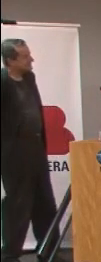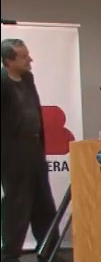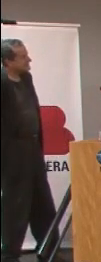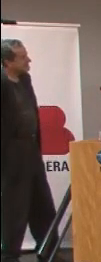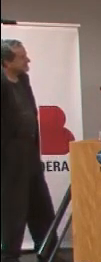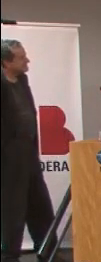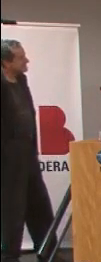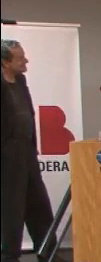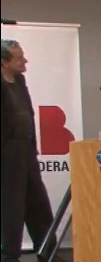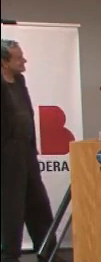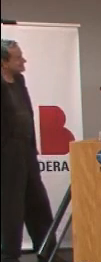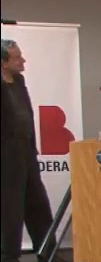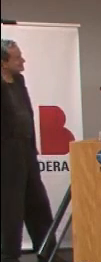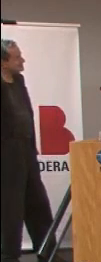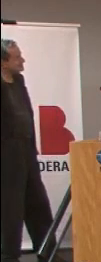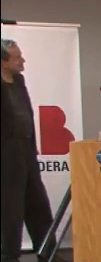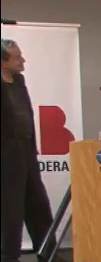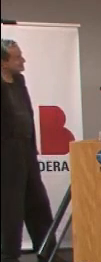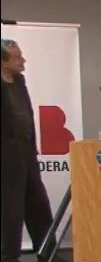Utopia.